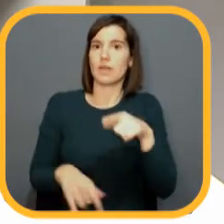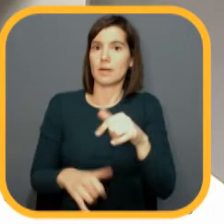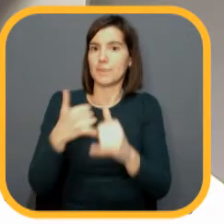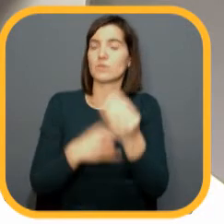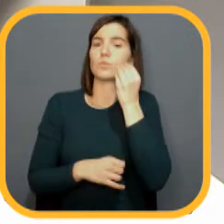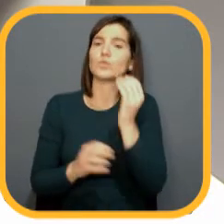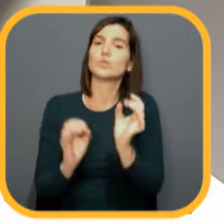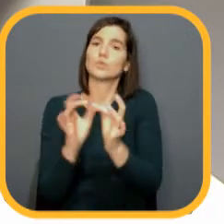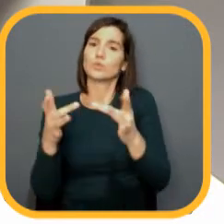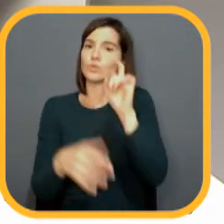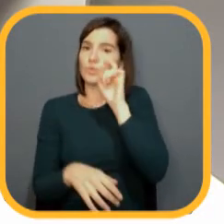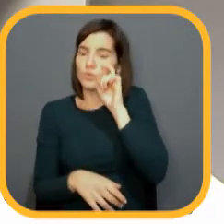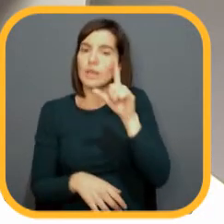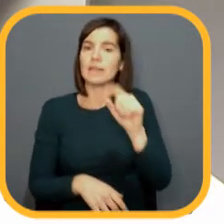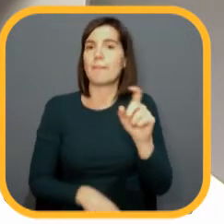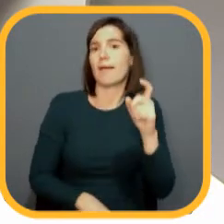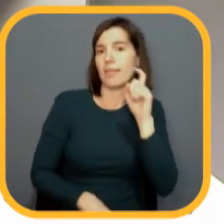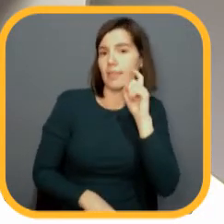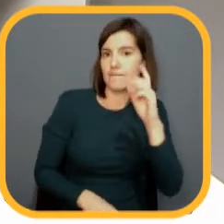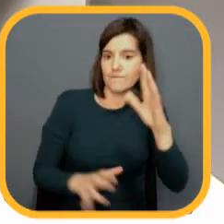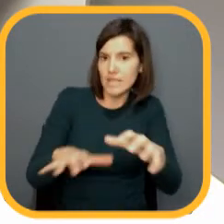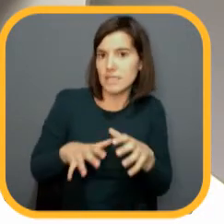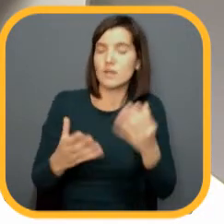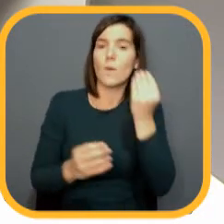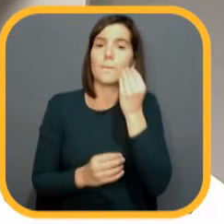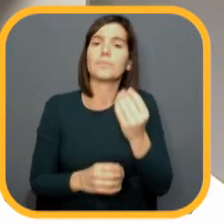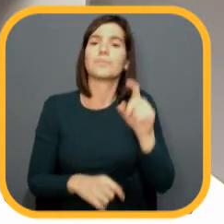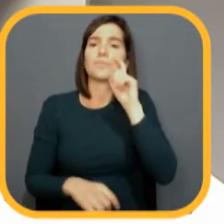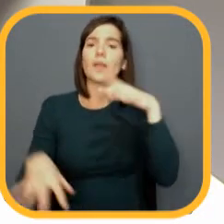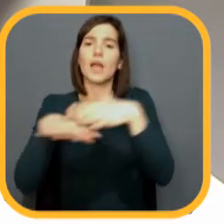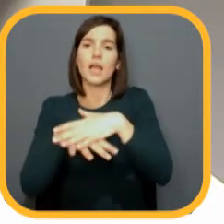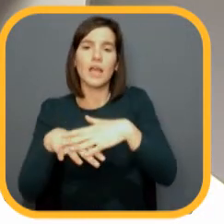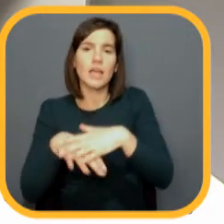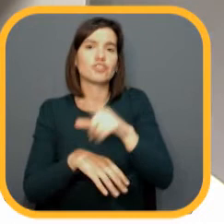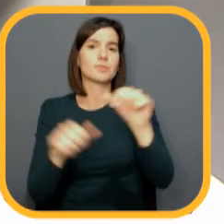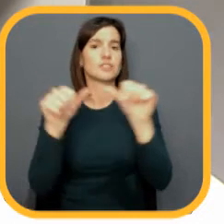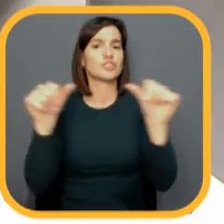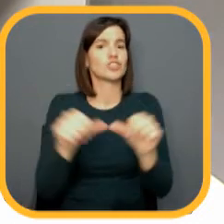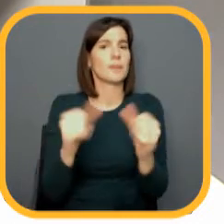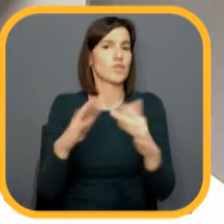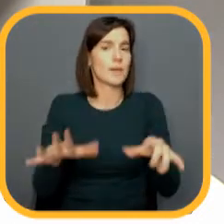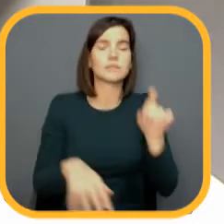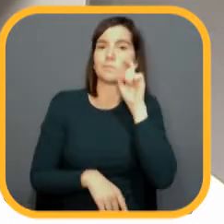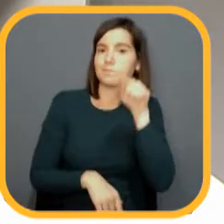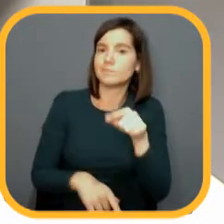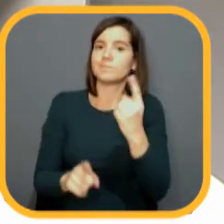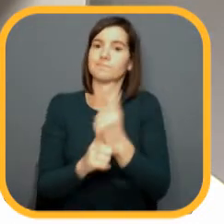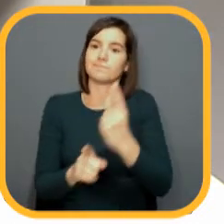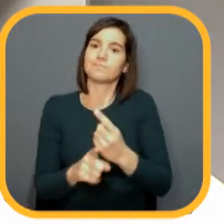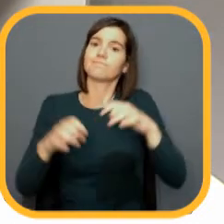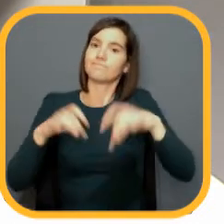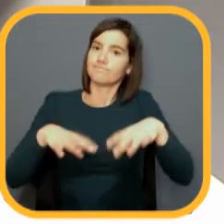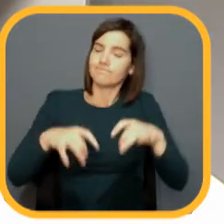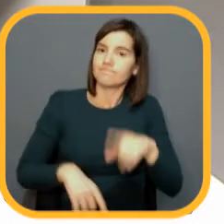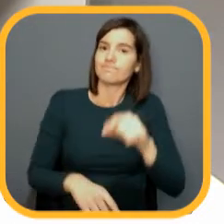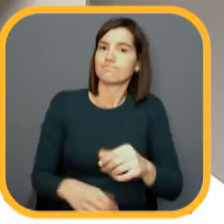prevenir estas ameaças através da cibersegurança e da ciberdefesa, ou seja, a proteção das redes e dos sistemas informáticos,